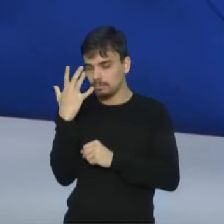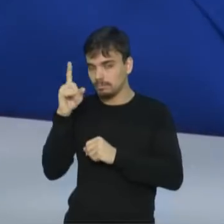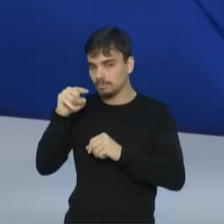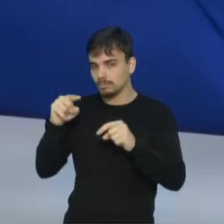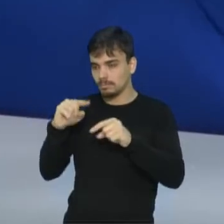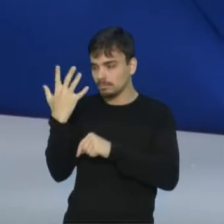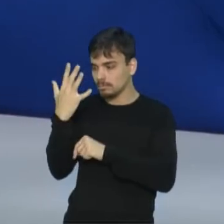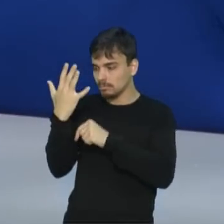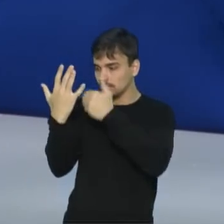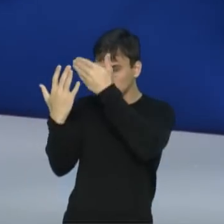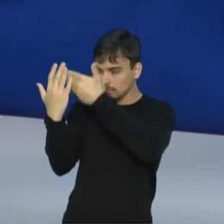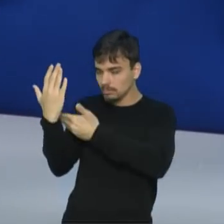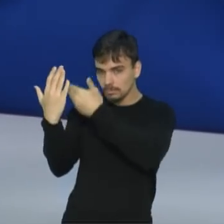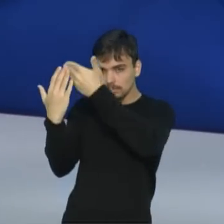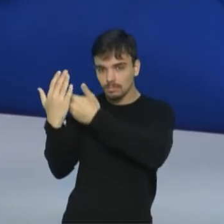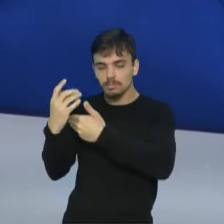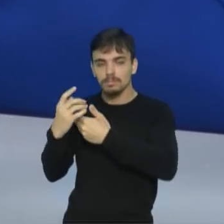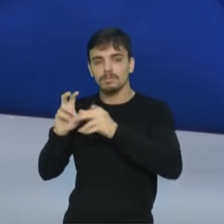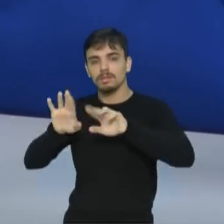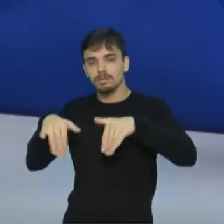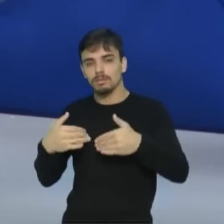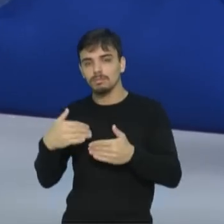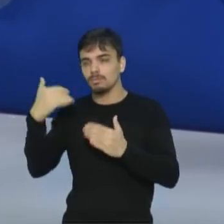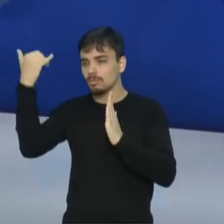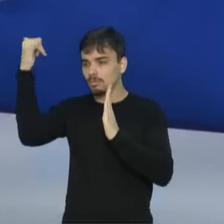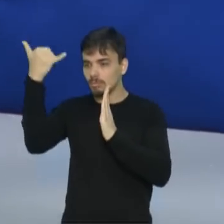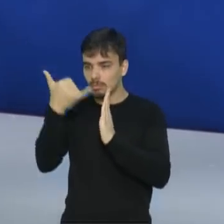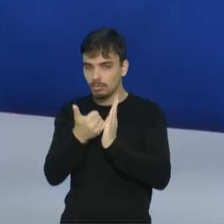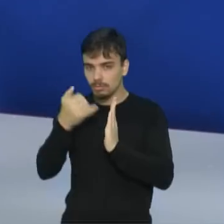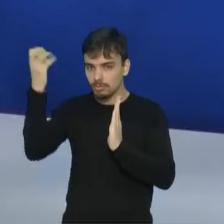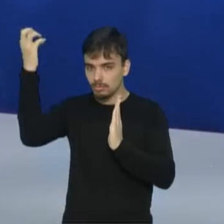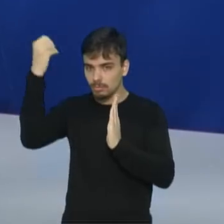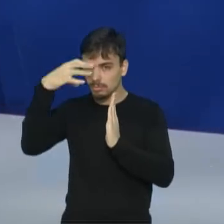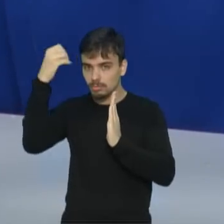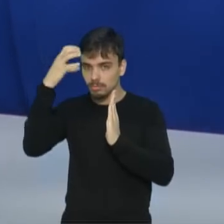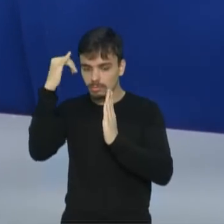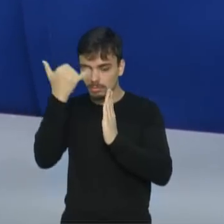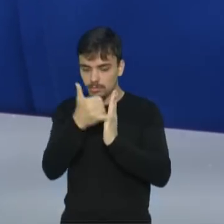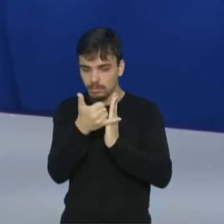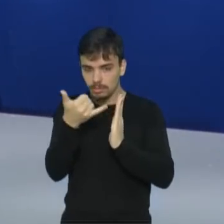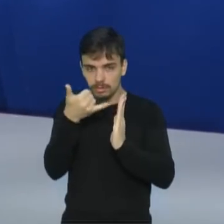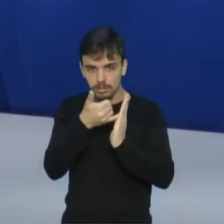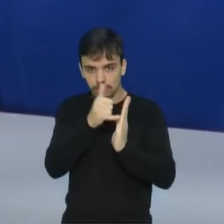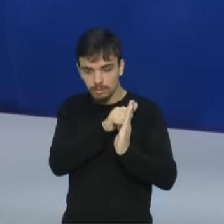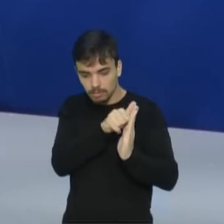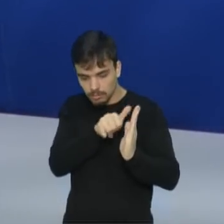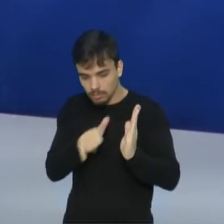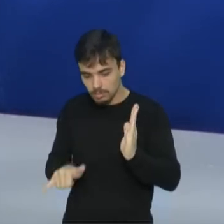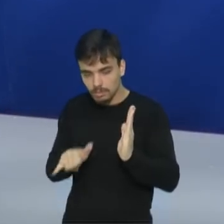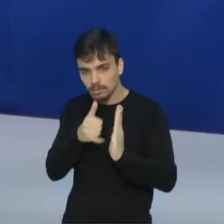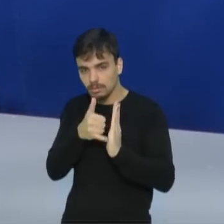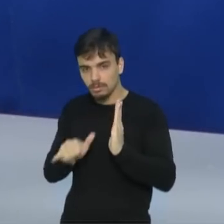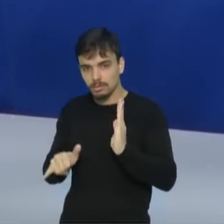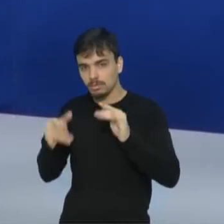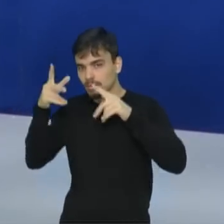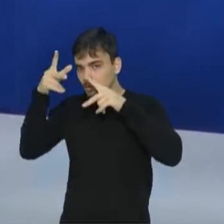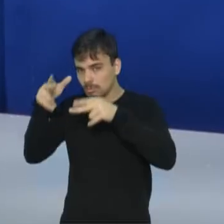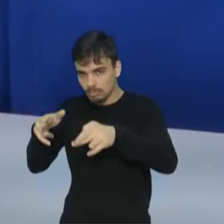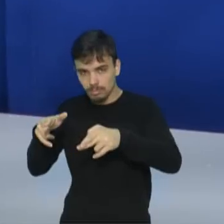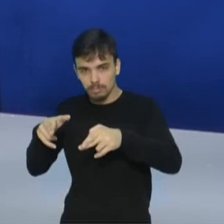reto. Então, da maneira que os raios de luz batem nesse espelho, eles seguem da mesma maneira, com o